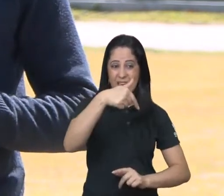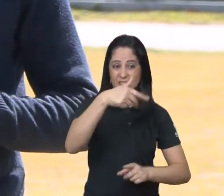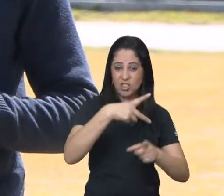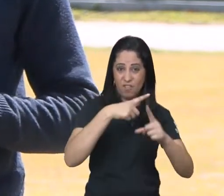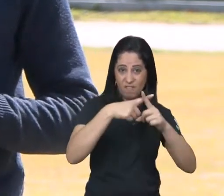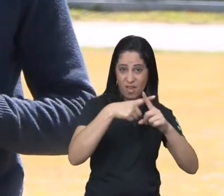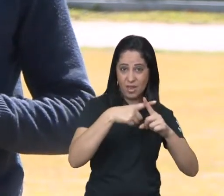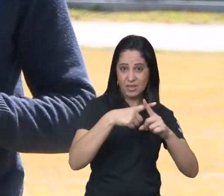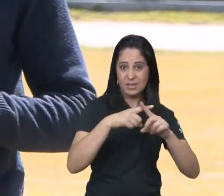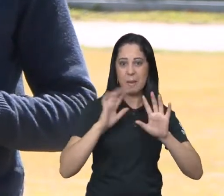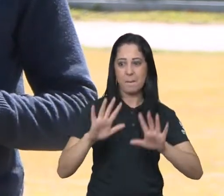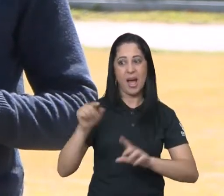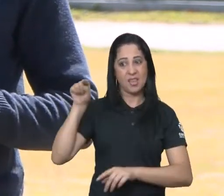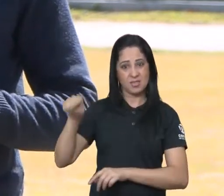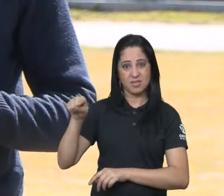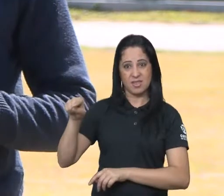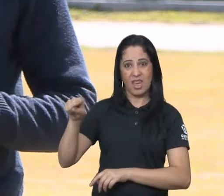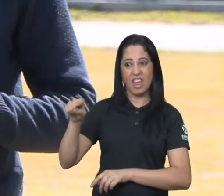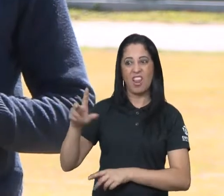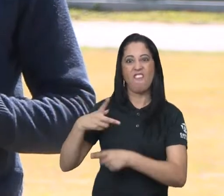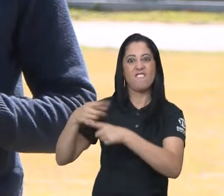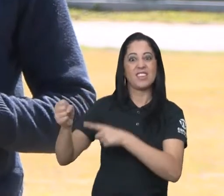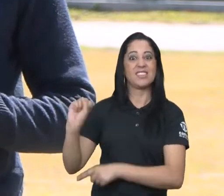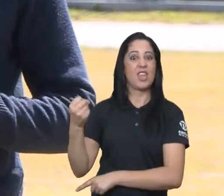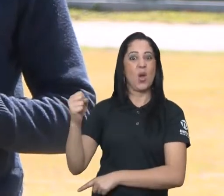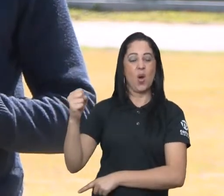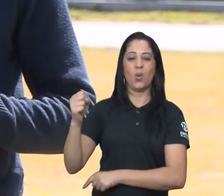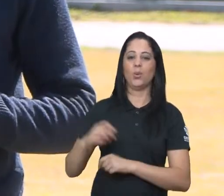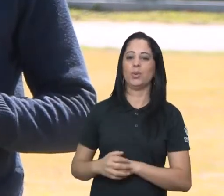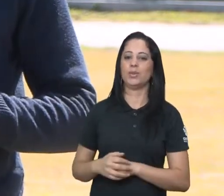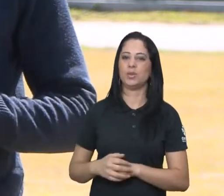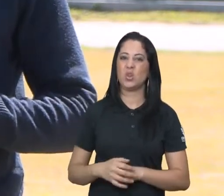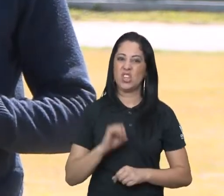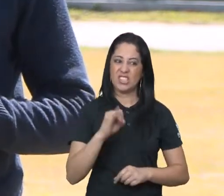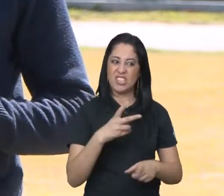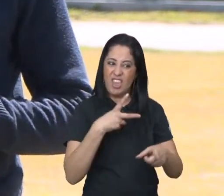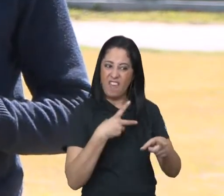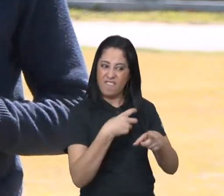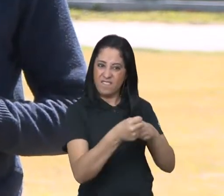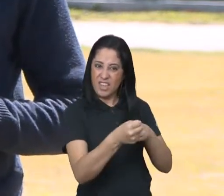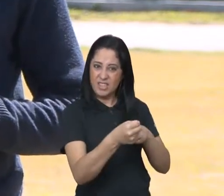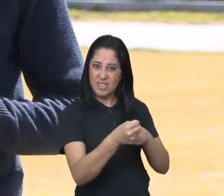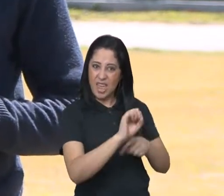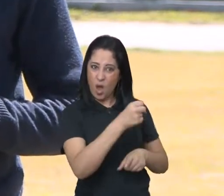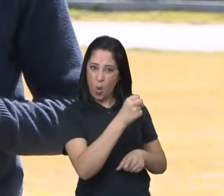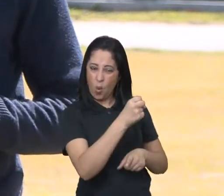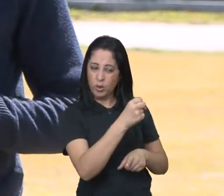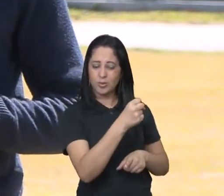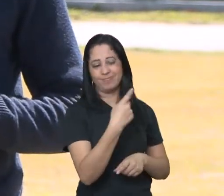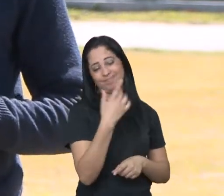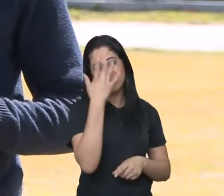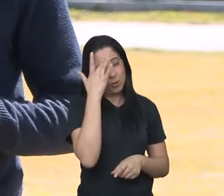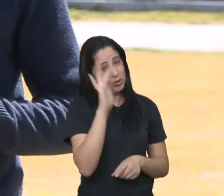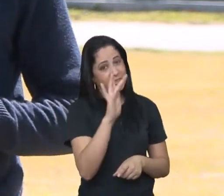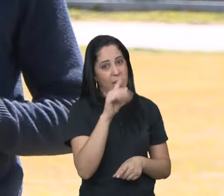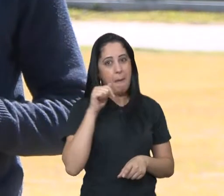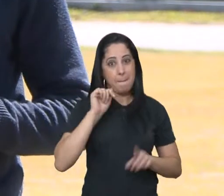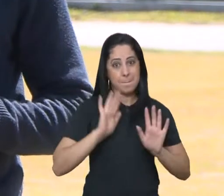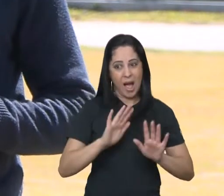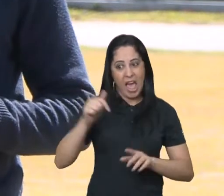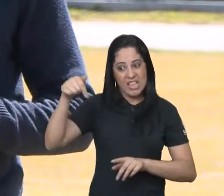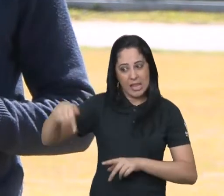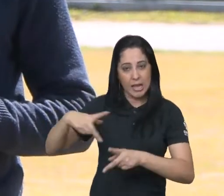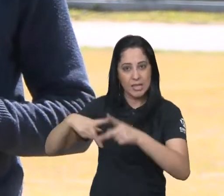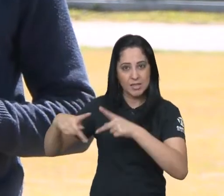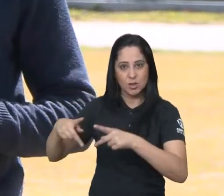dos Jogos Regionais. Se o hexa da seleção brasileira vem, a gente só descobre em dezembro. Mas aqui em São José,